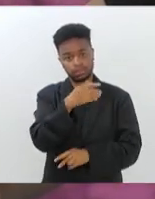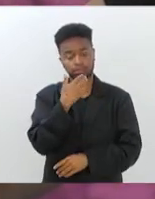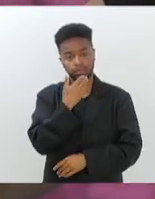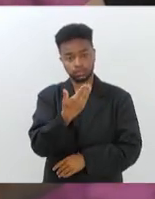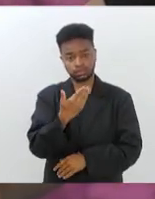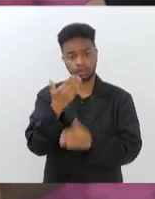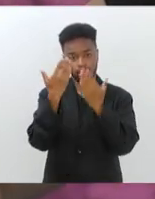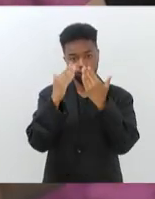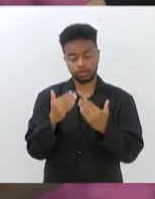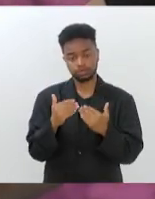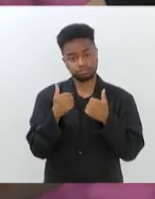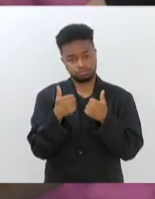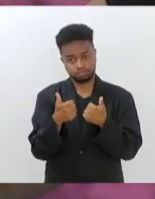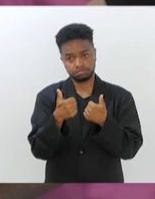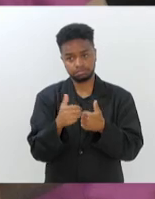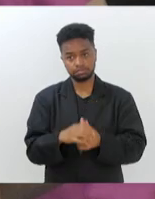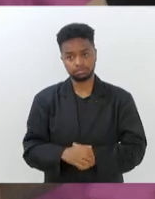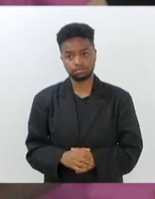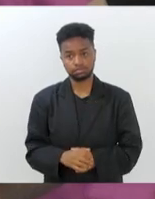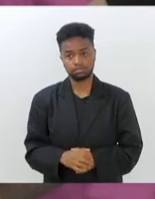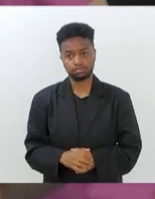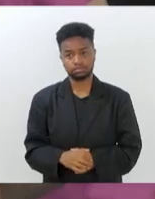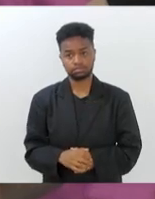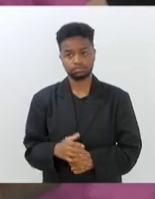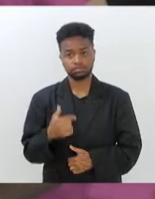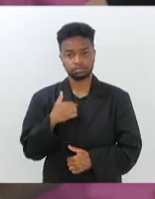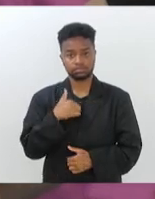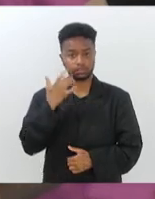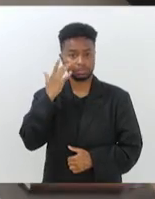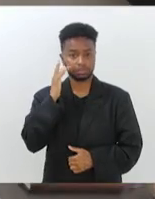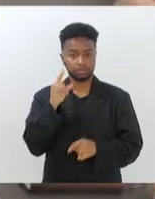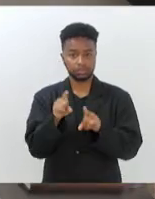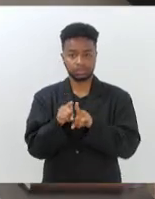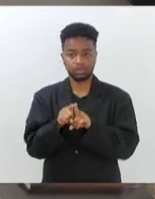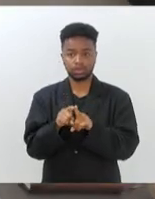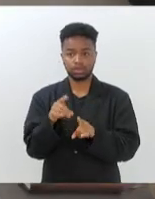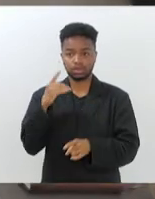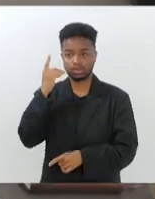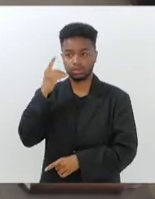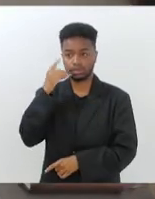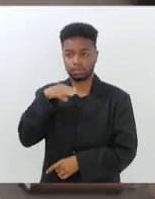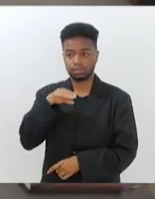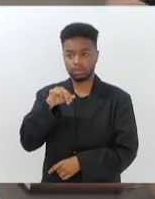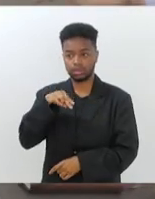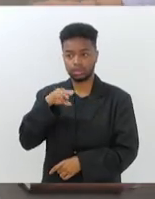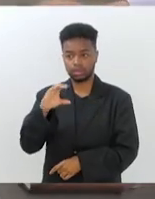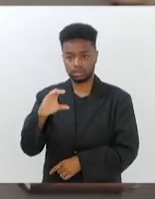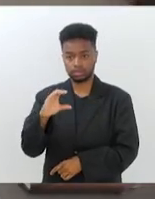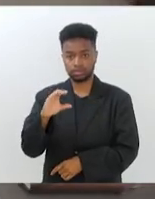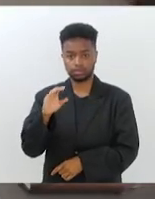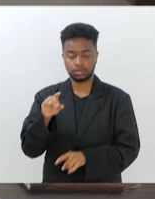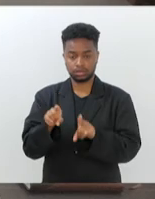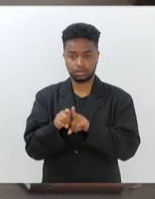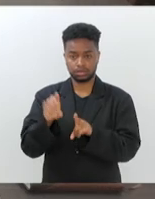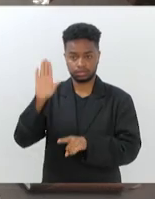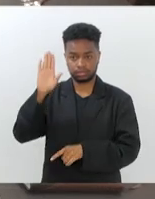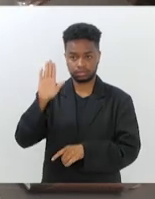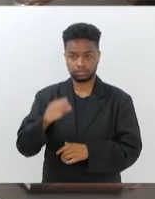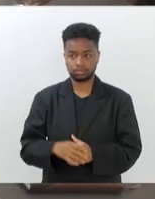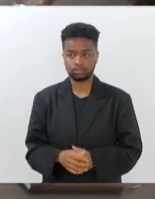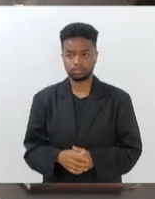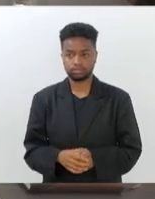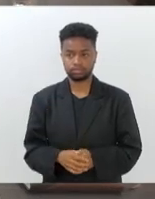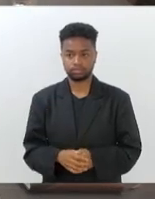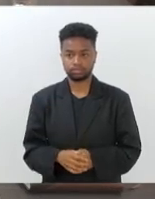né eu que eu acho que também Carlos min também estava eu não vou eu tô inscrito Presidente desculpe